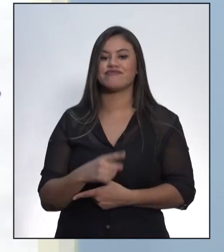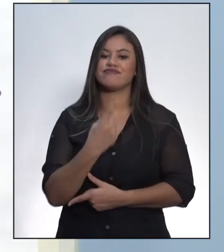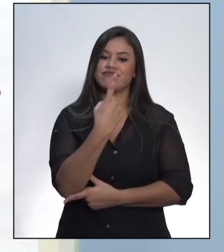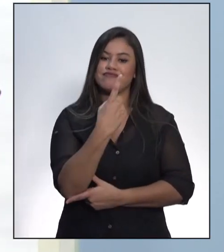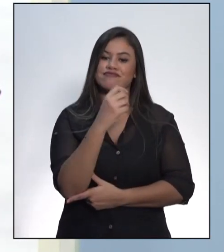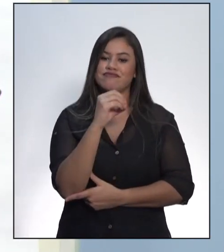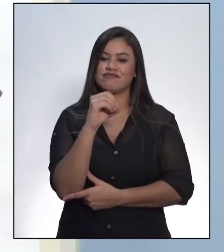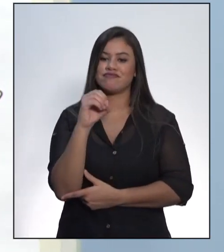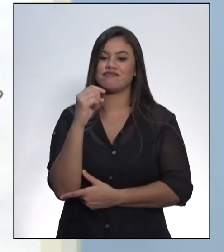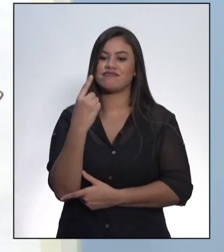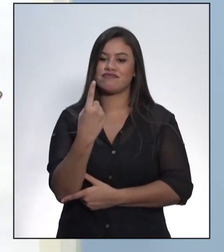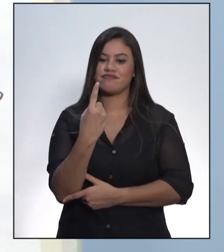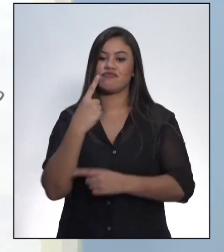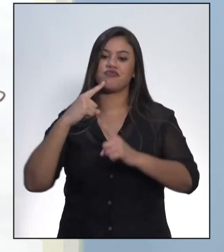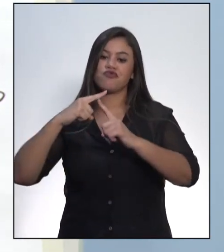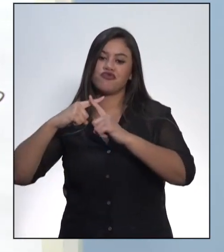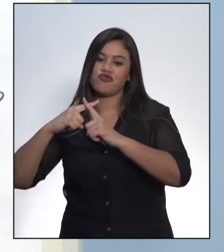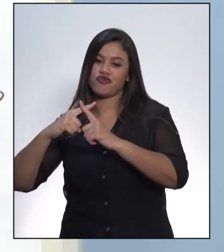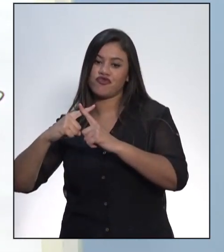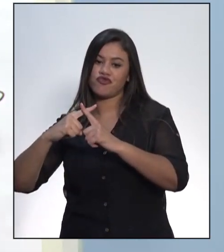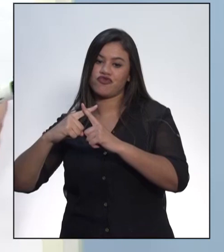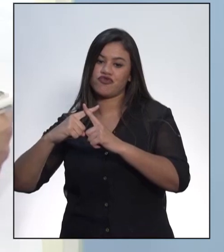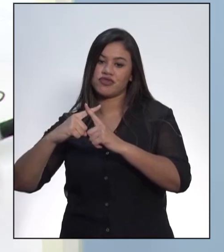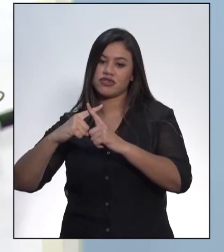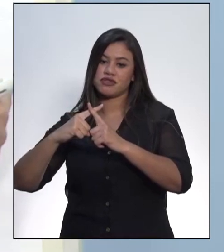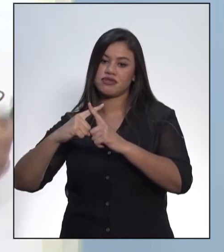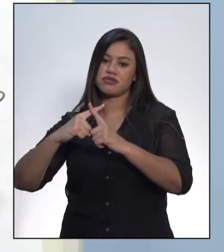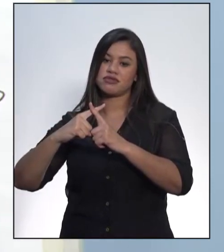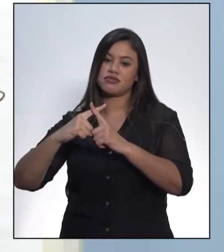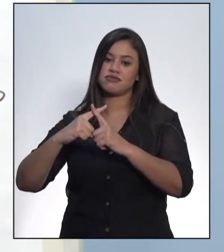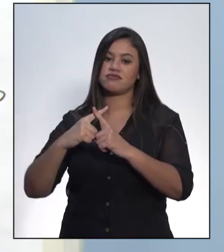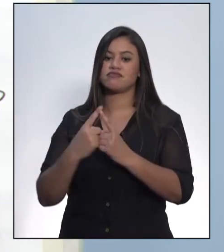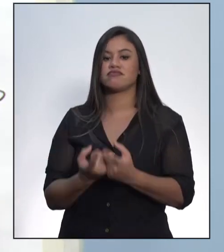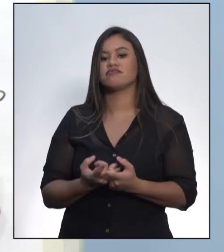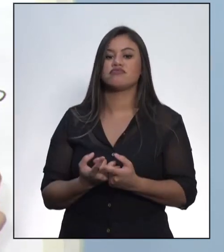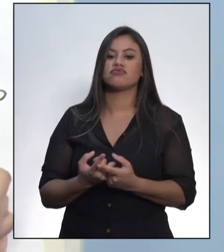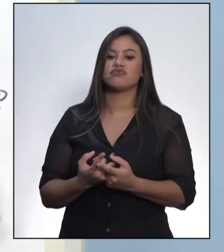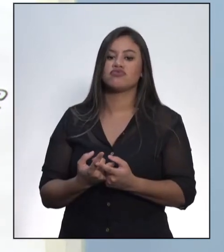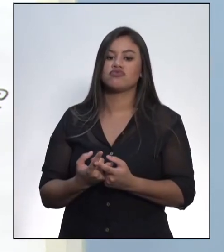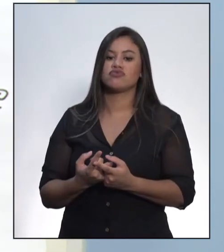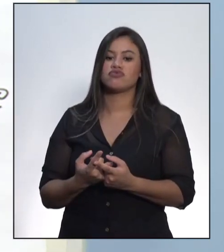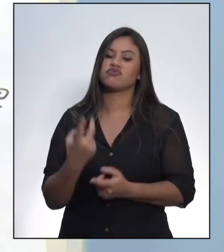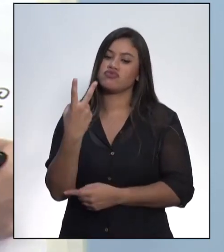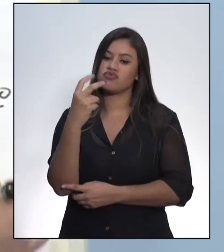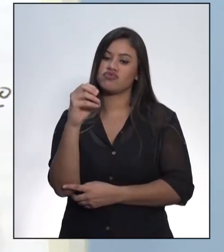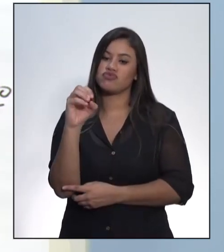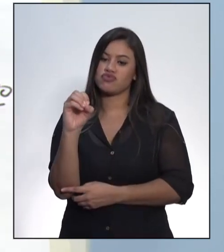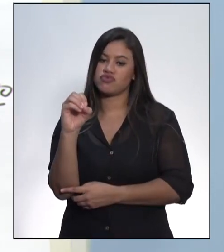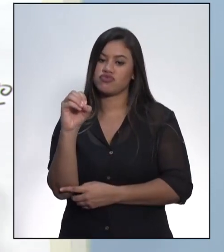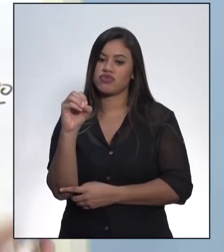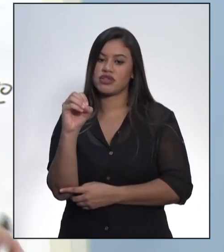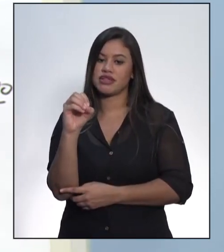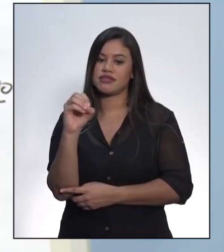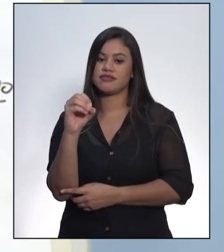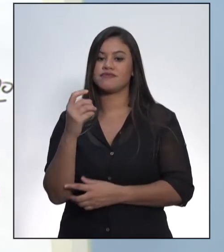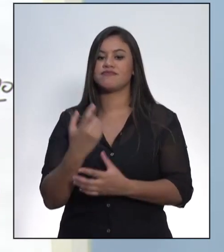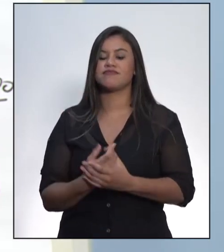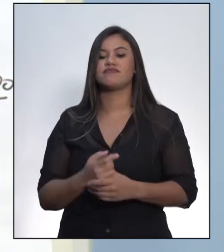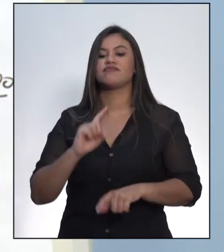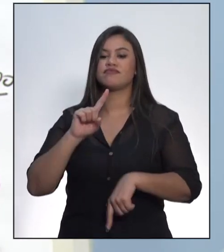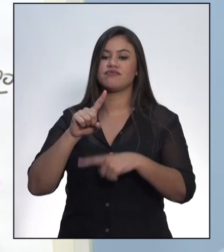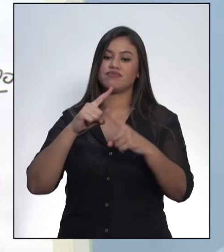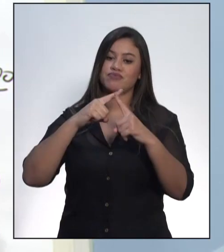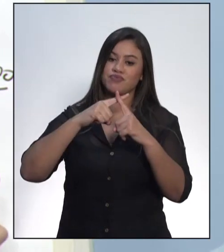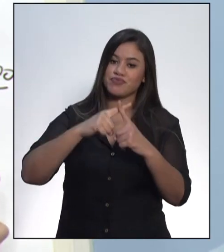101 vezes, né? Multiplicando, 100 dividido por 2, o 50, como todos fizeram.